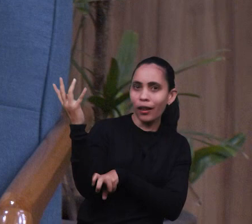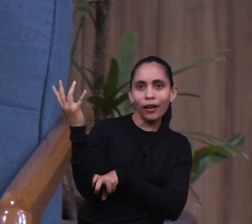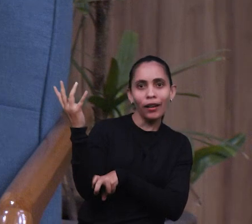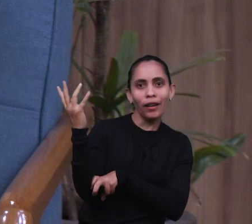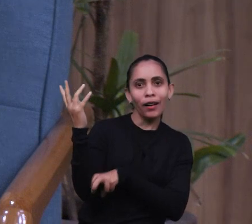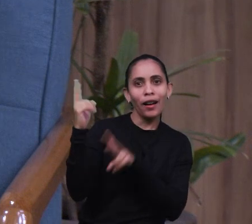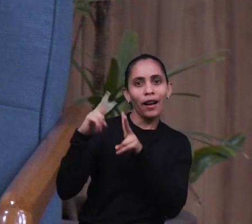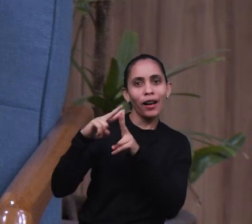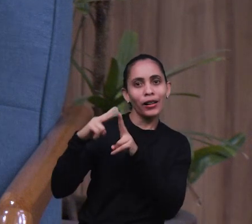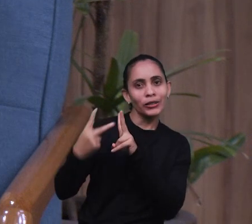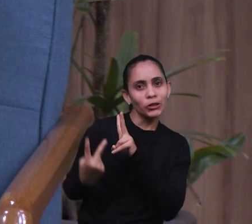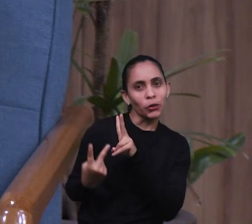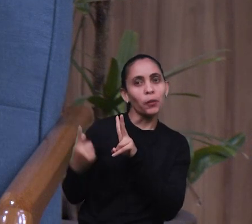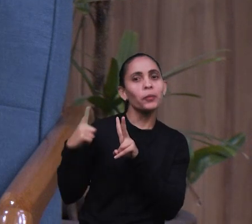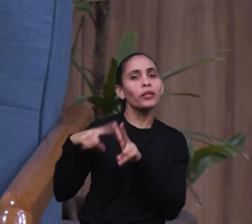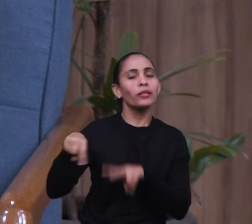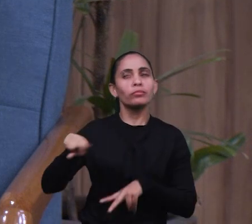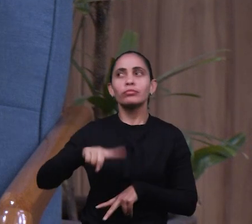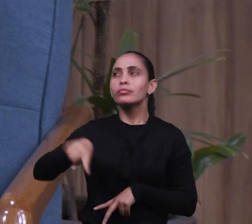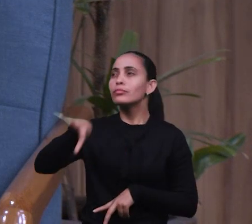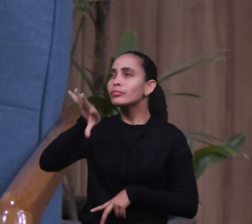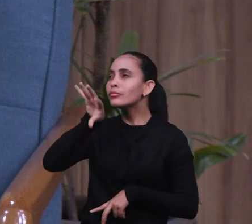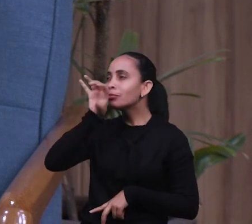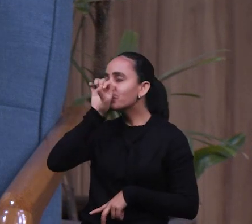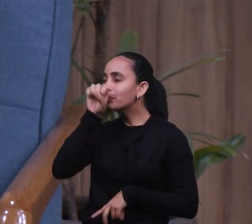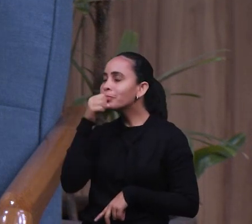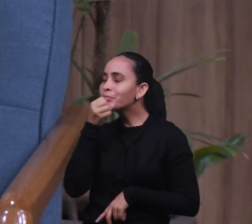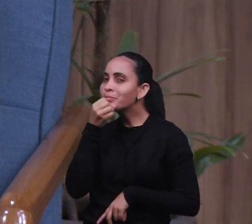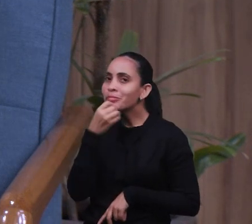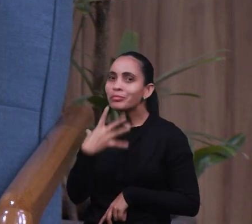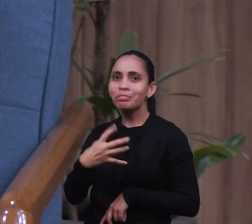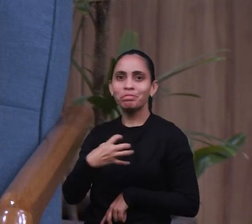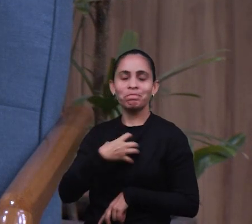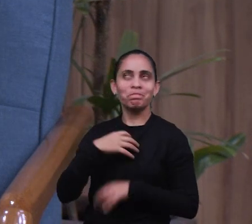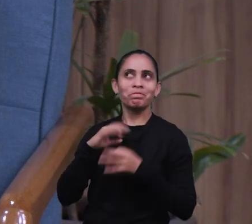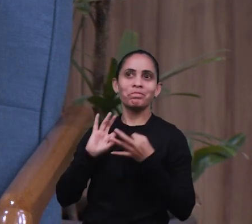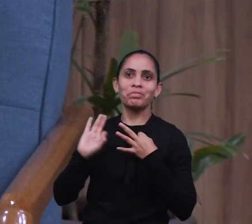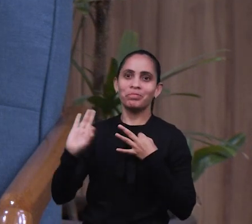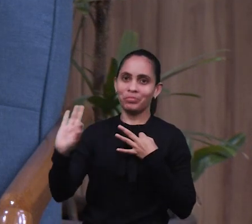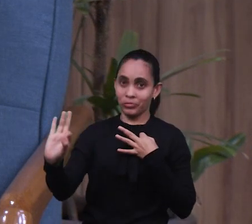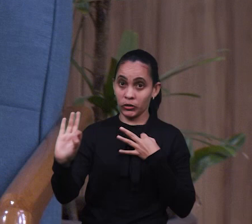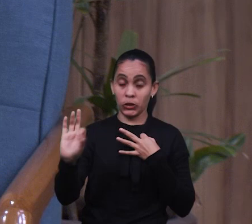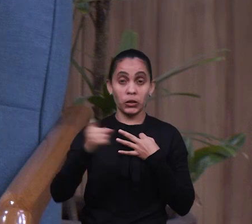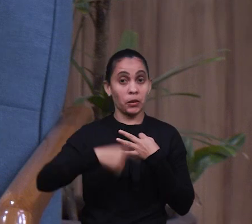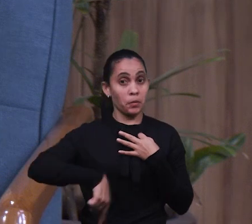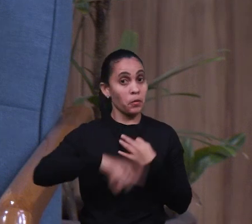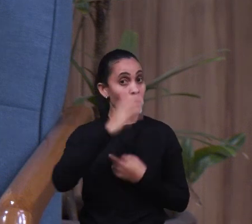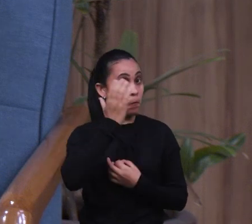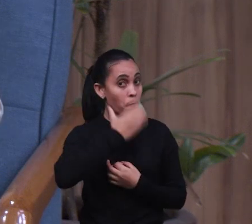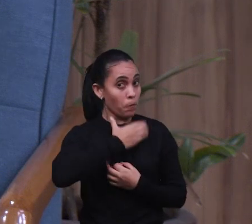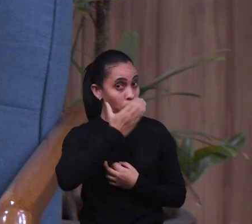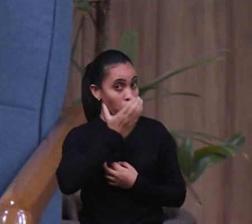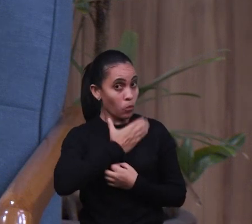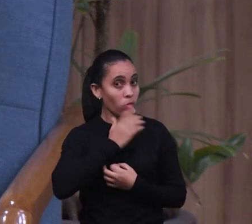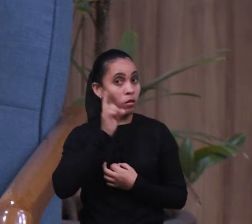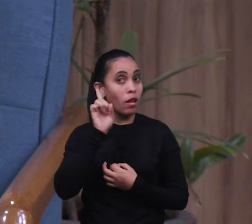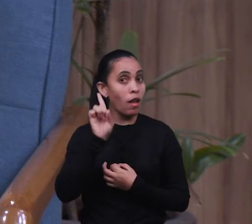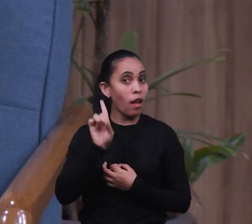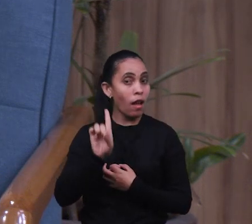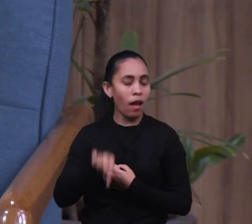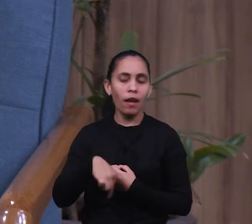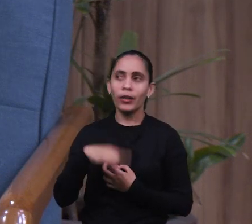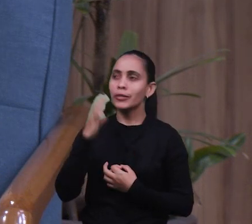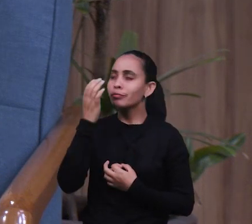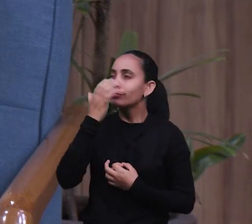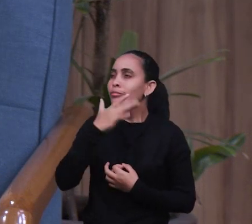está plantada exala um perfume muito agradável que pode ser sentido de longe. Além disso, o seu fruto, a